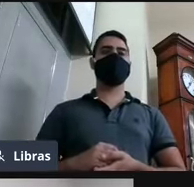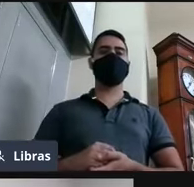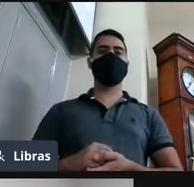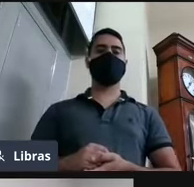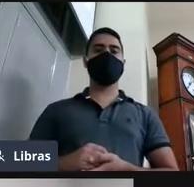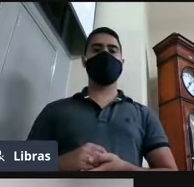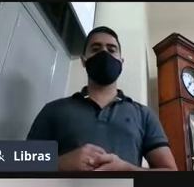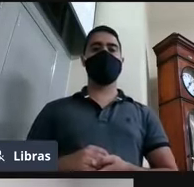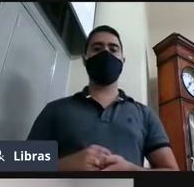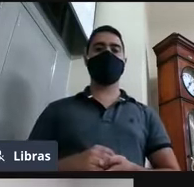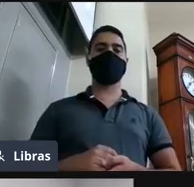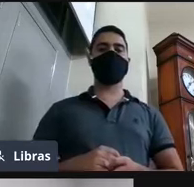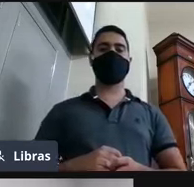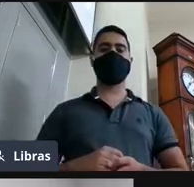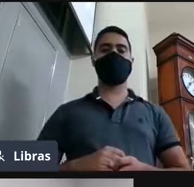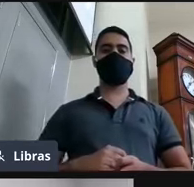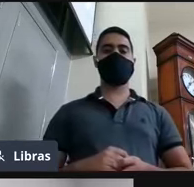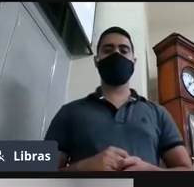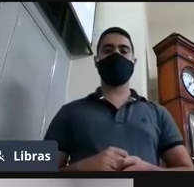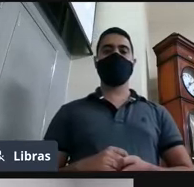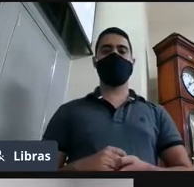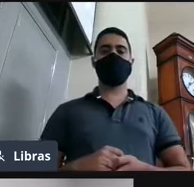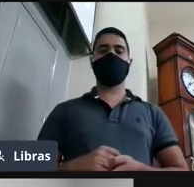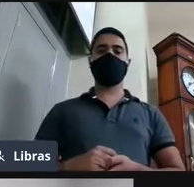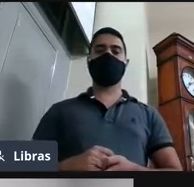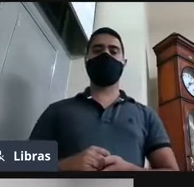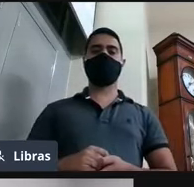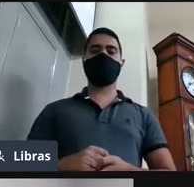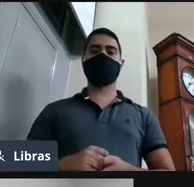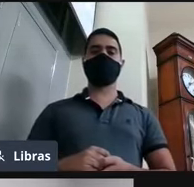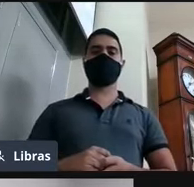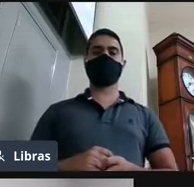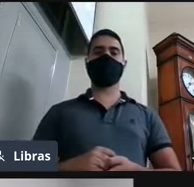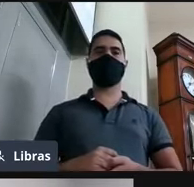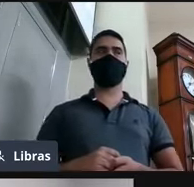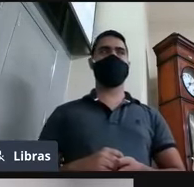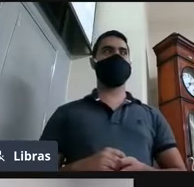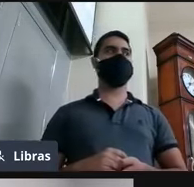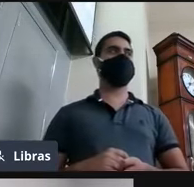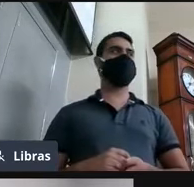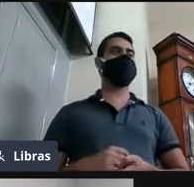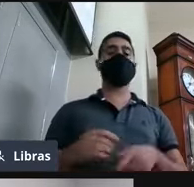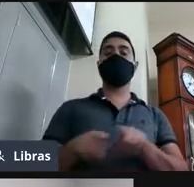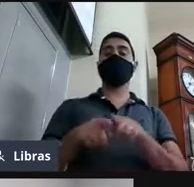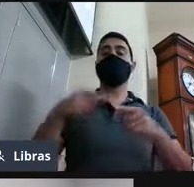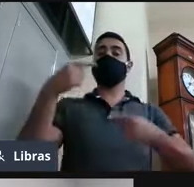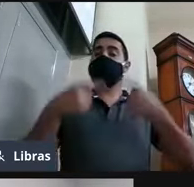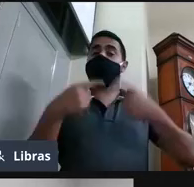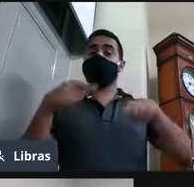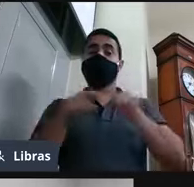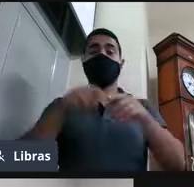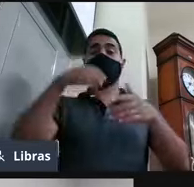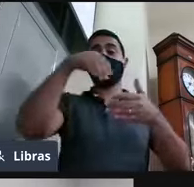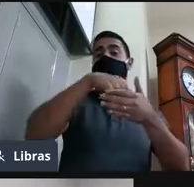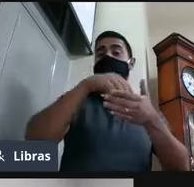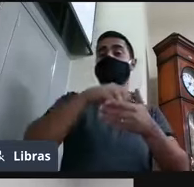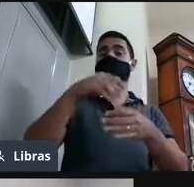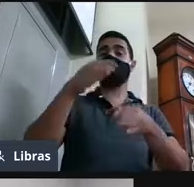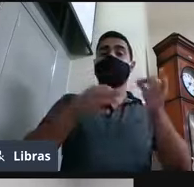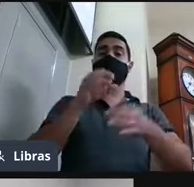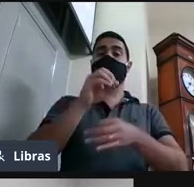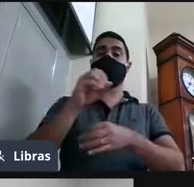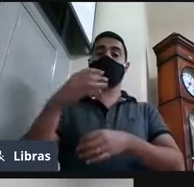feitas por ele. Vamos agora à discussão única e votação do projeto de resolução 004 de